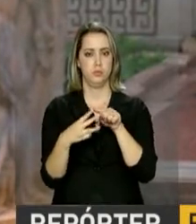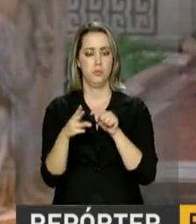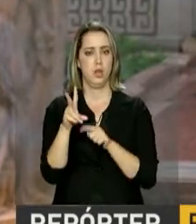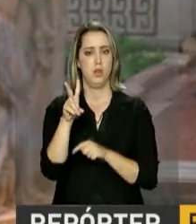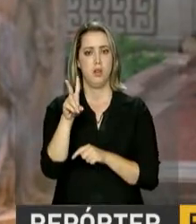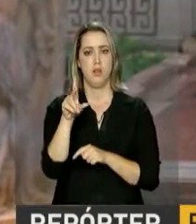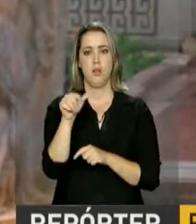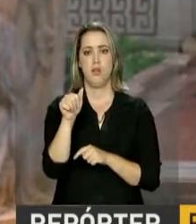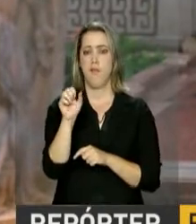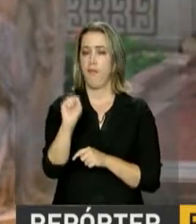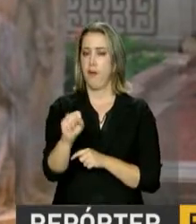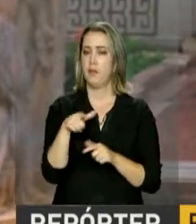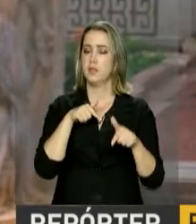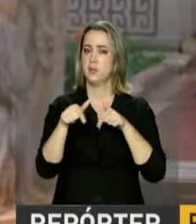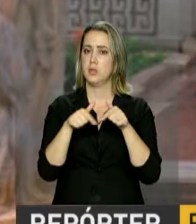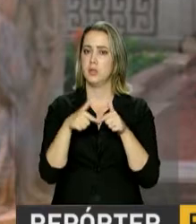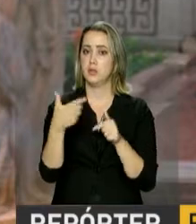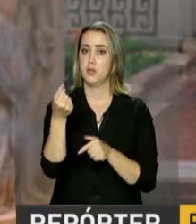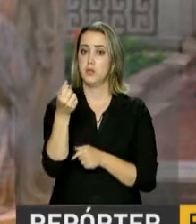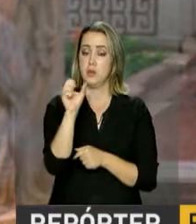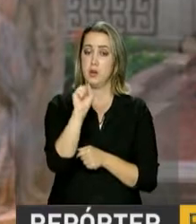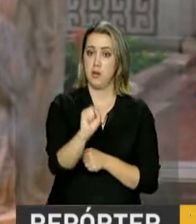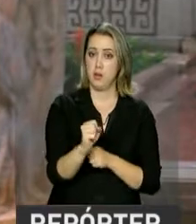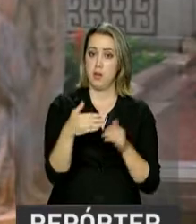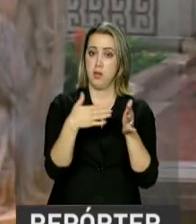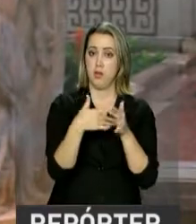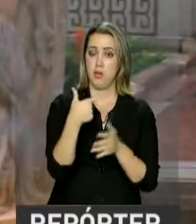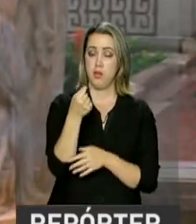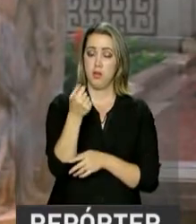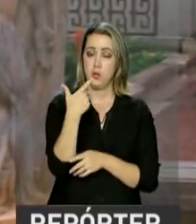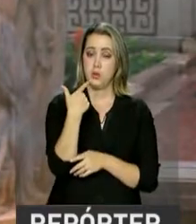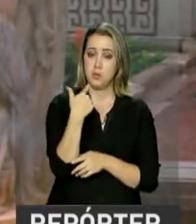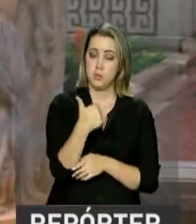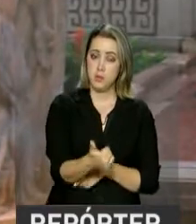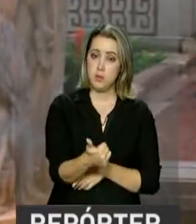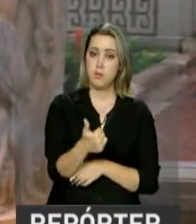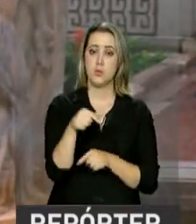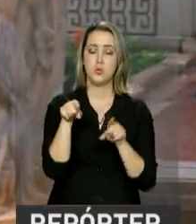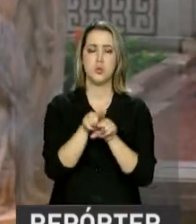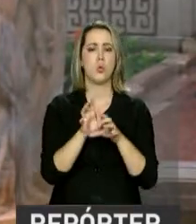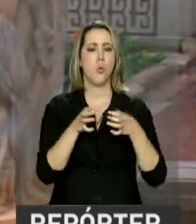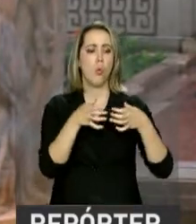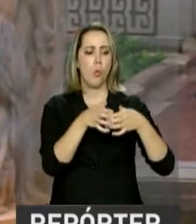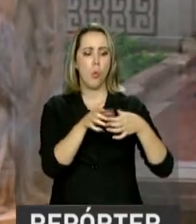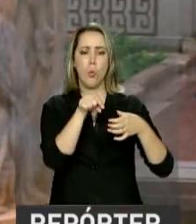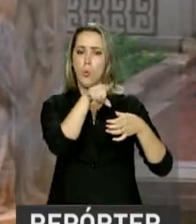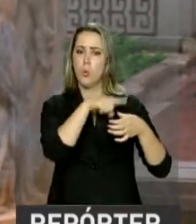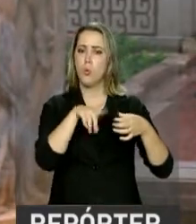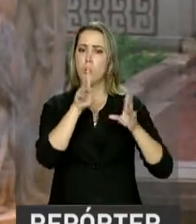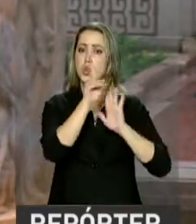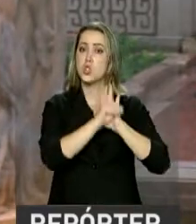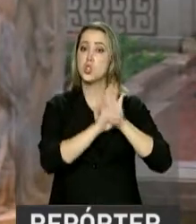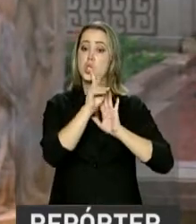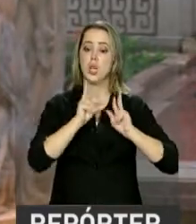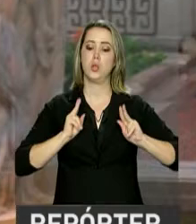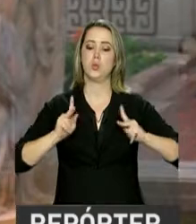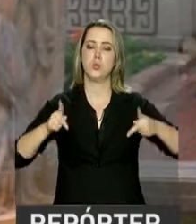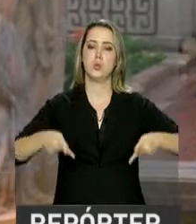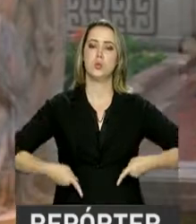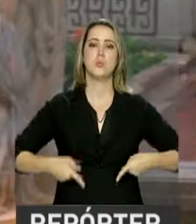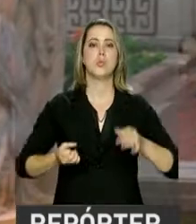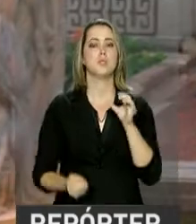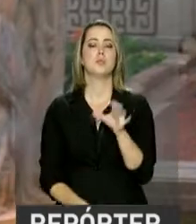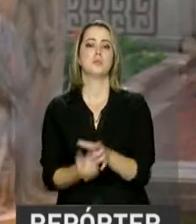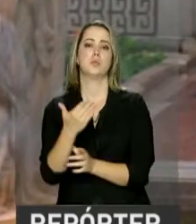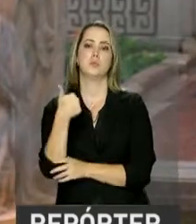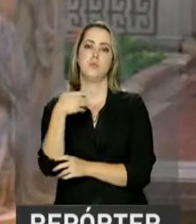2018 e 2020 e uns à comissão interamericana de direitos humanos é um órgão da hoya criado em